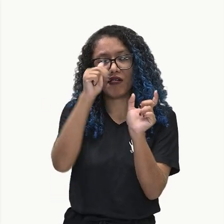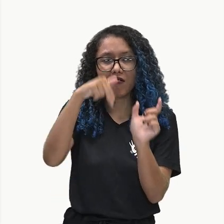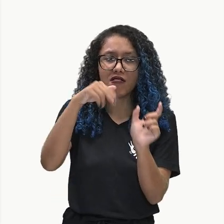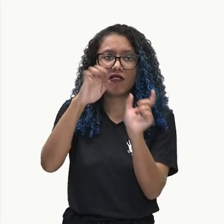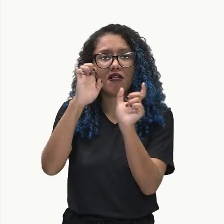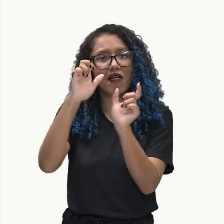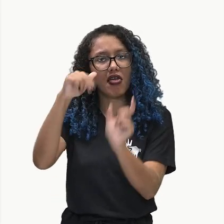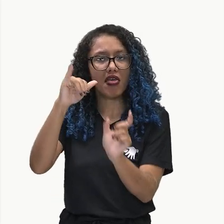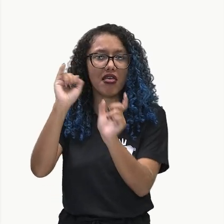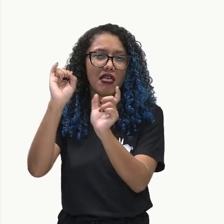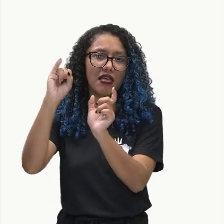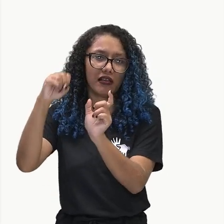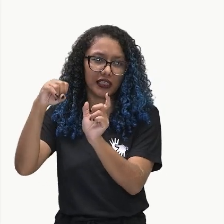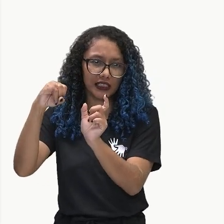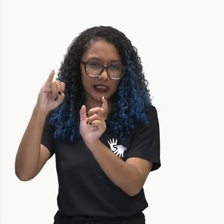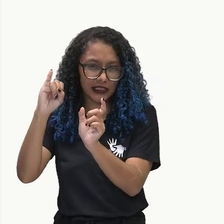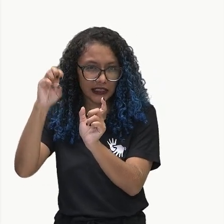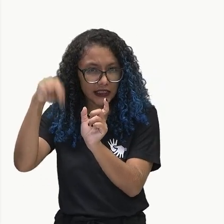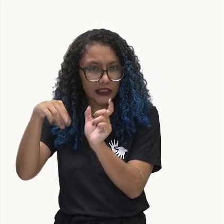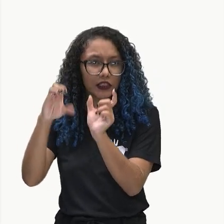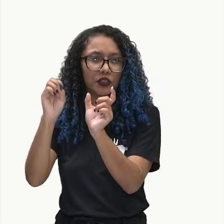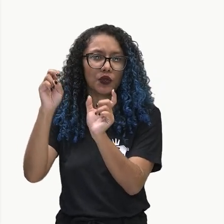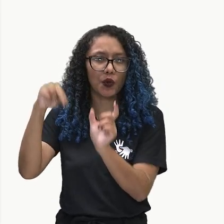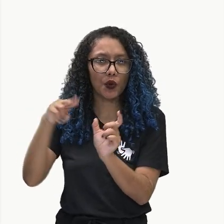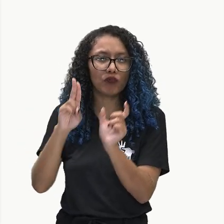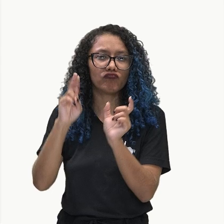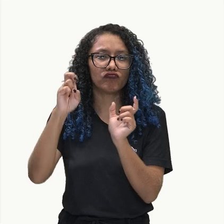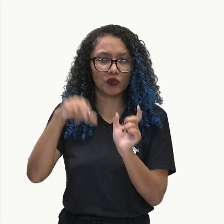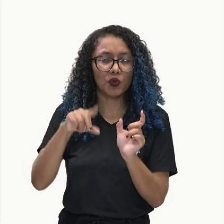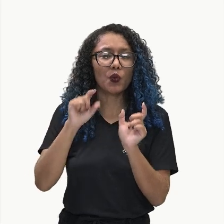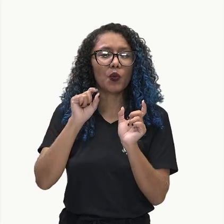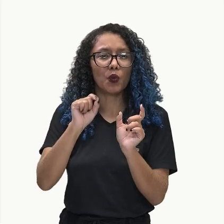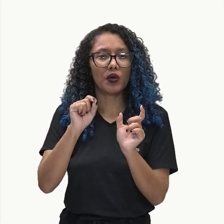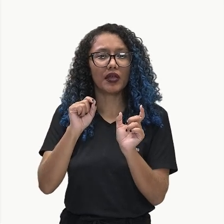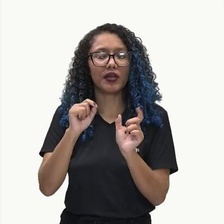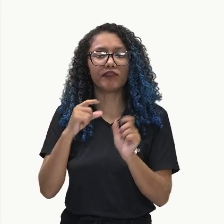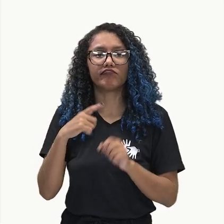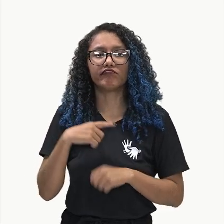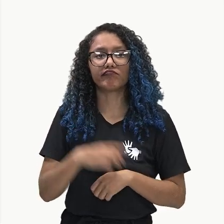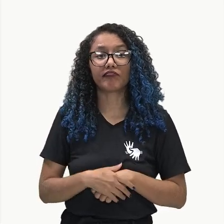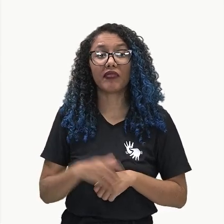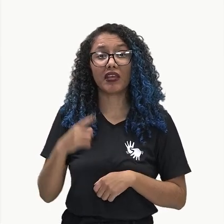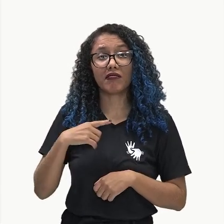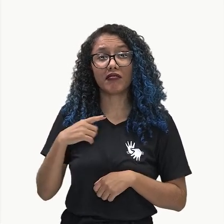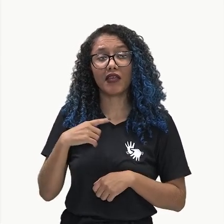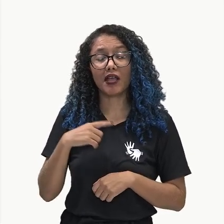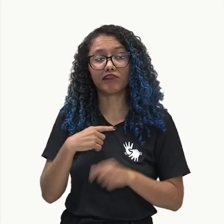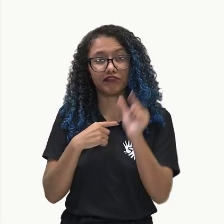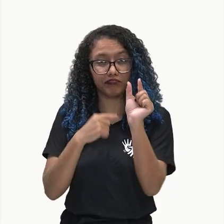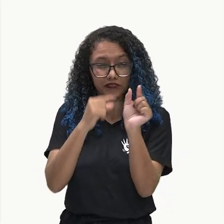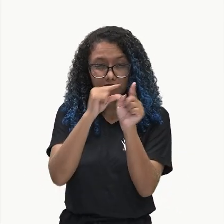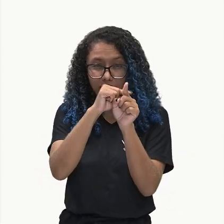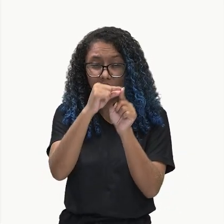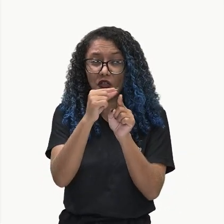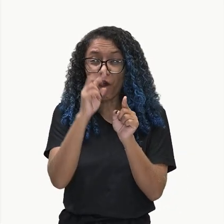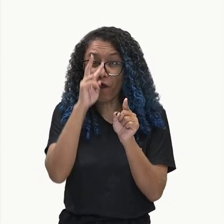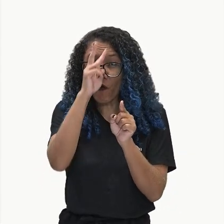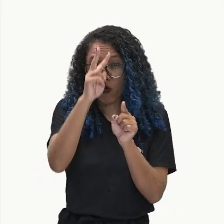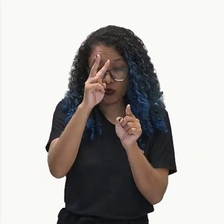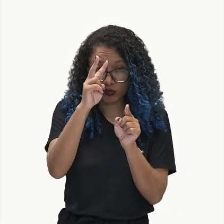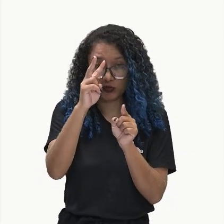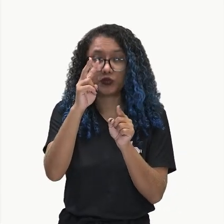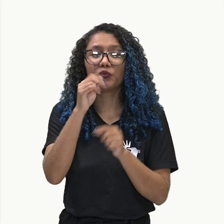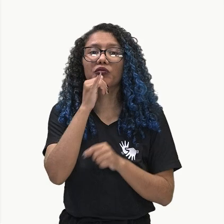E sendo elas tônicas, ou seja, sendo elas as sílabas fortes da frase.